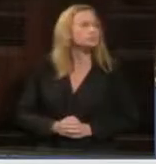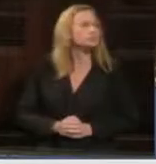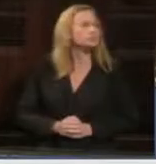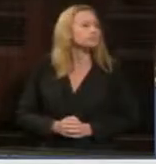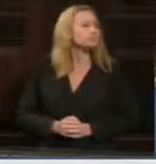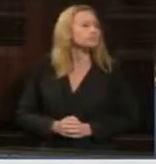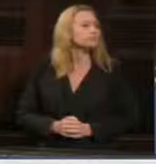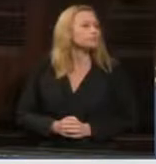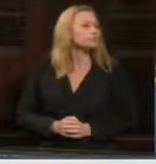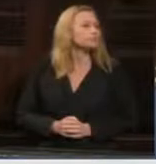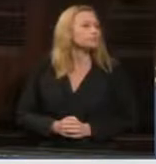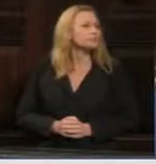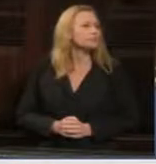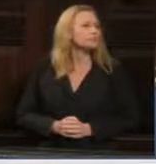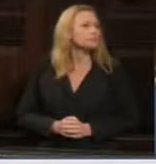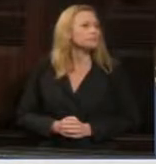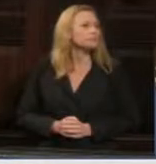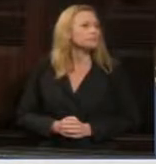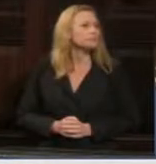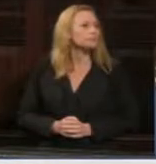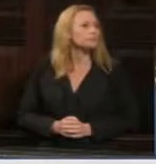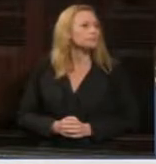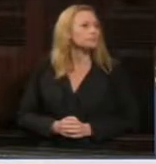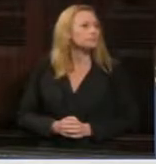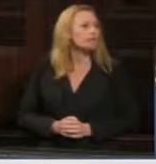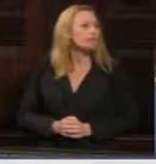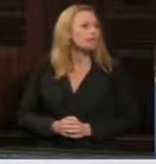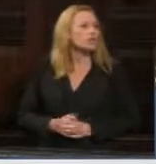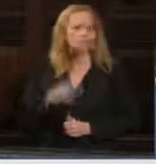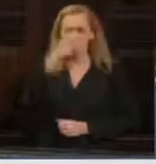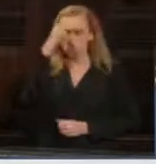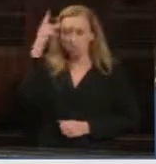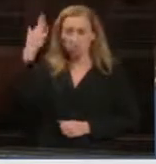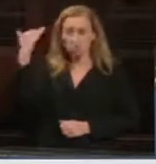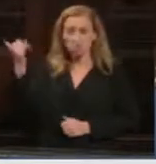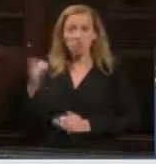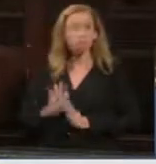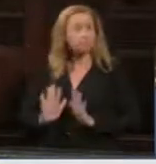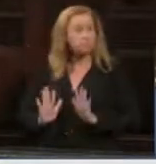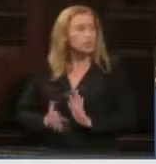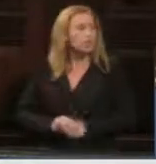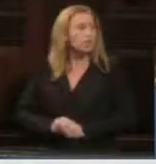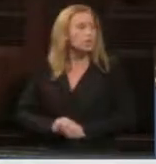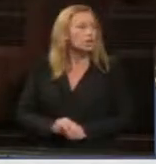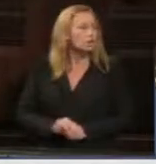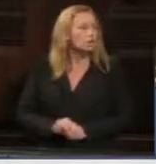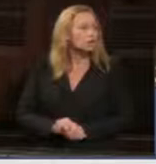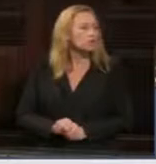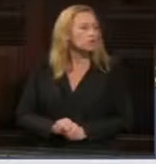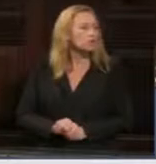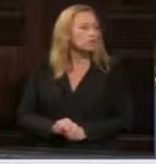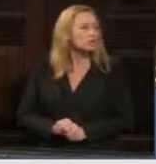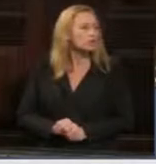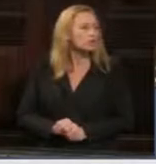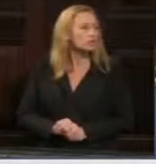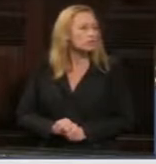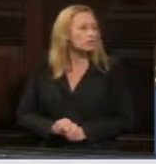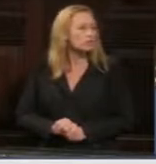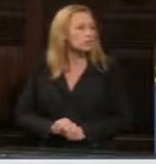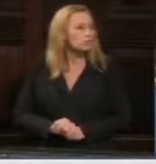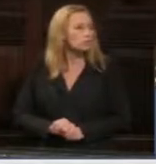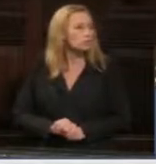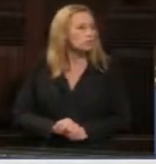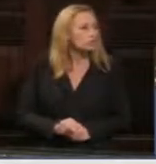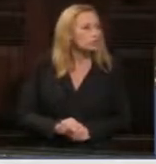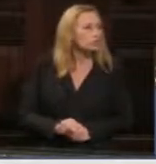isso é era franco favorito tudo bem o marqueteiro do